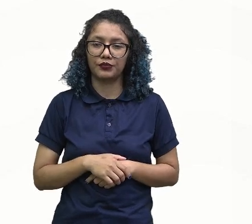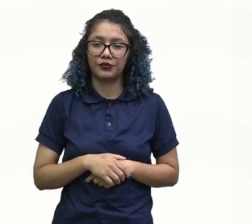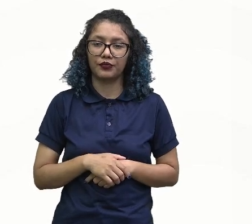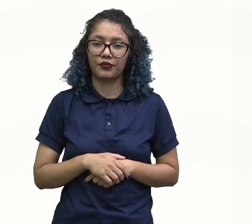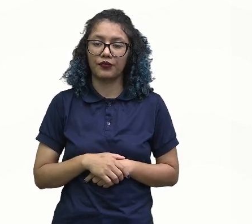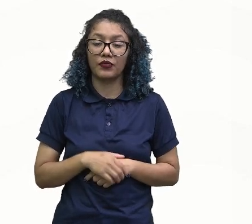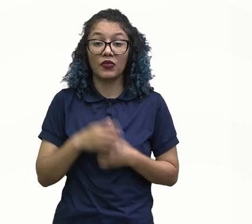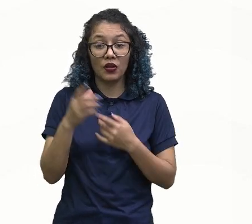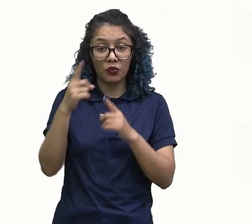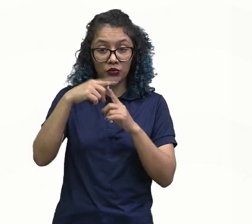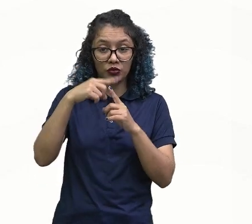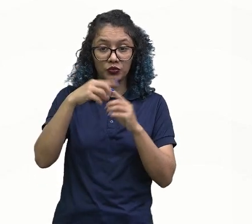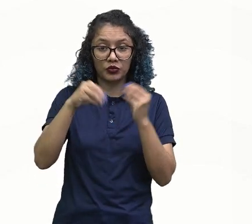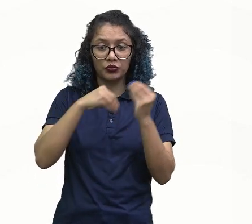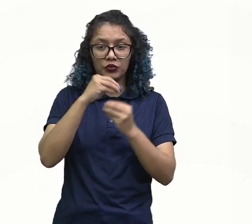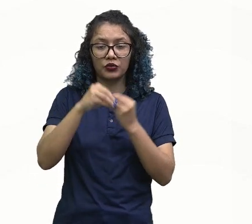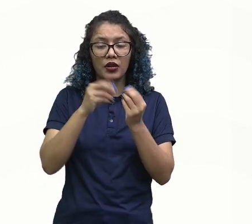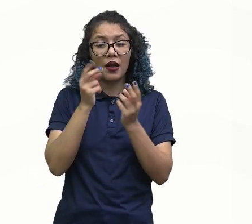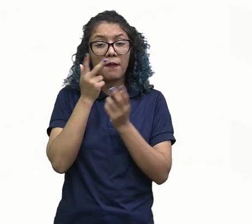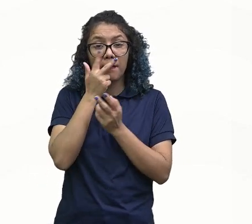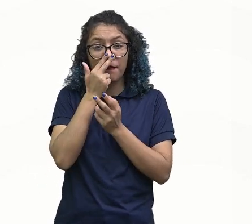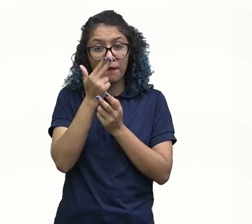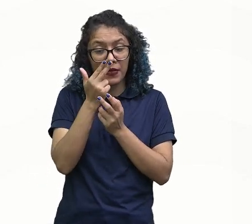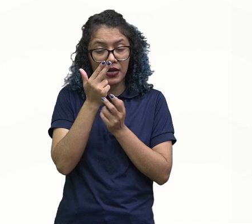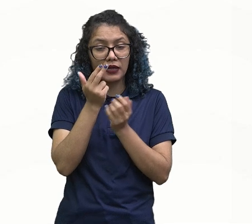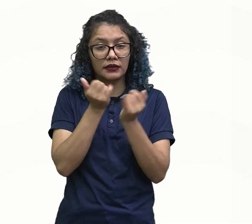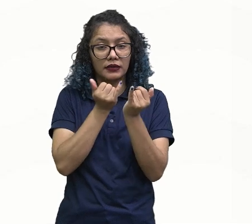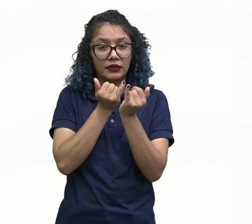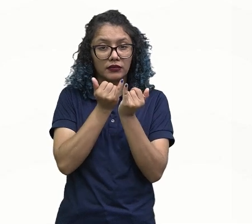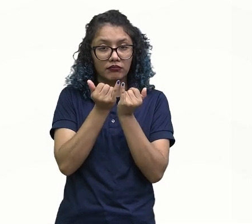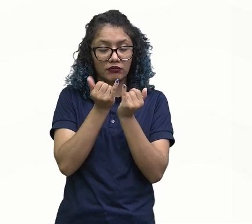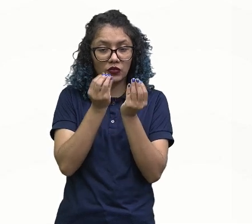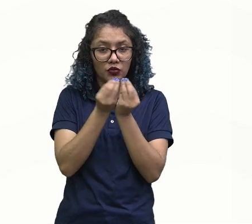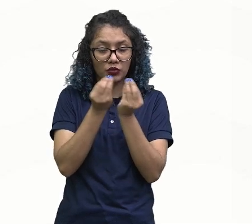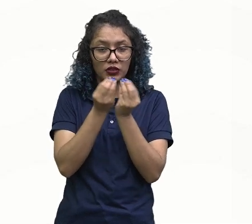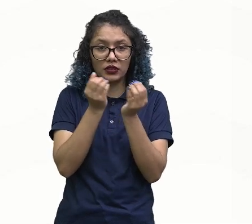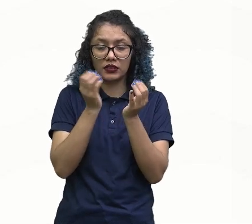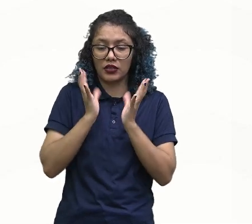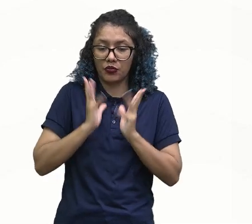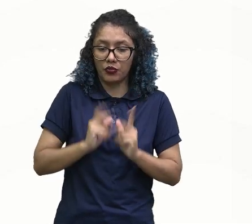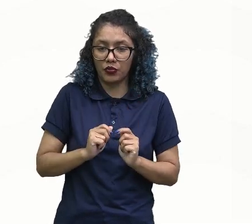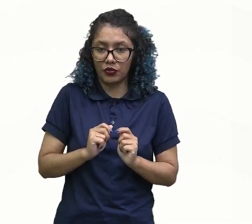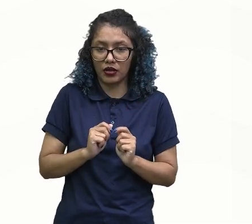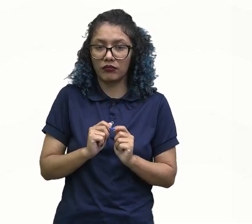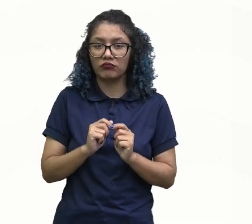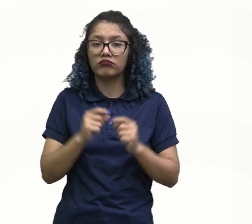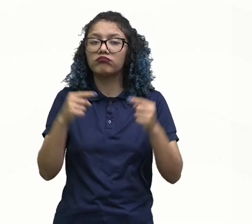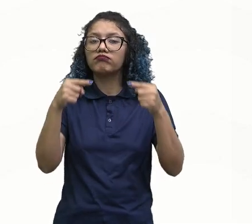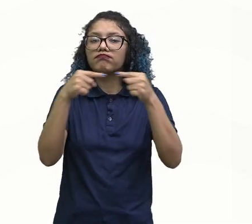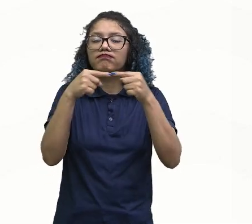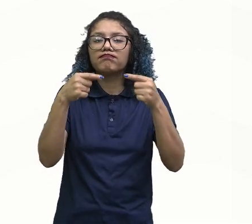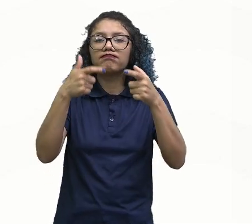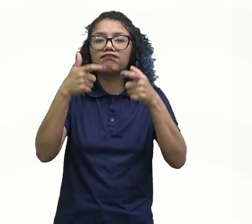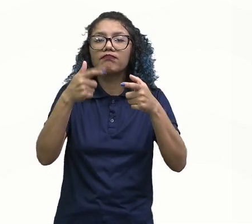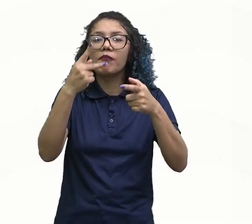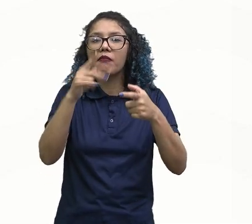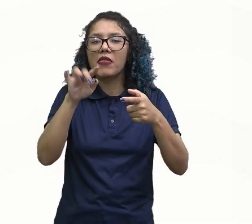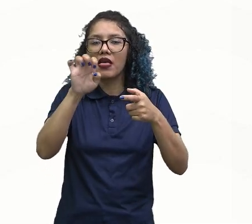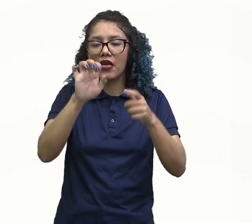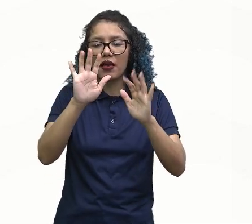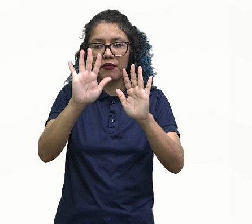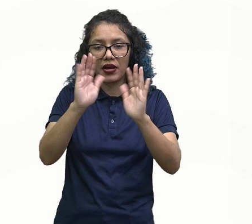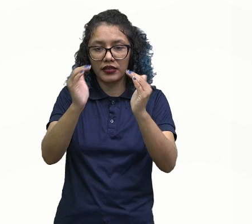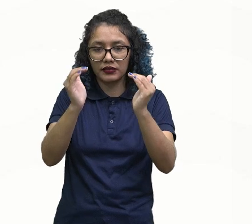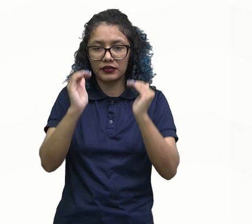ele se comporta como uma substância pura na ebulição. Já no ponto